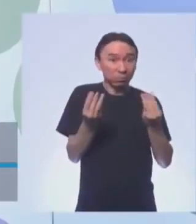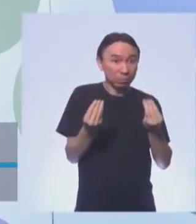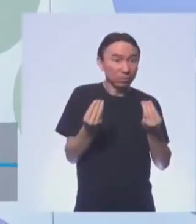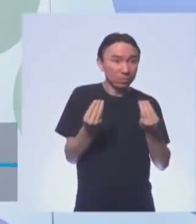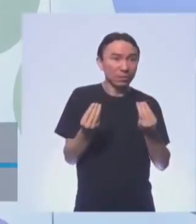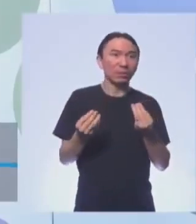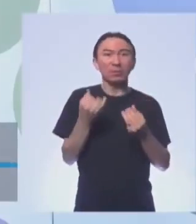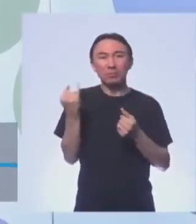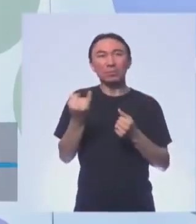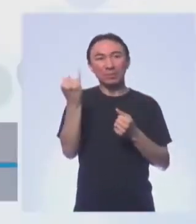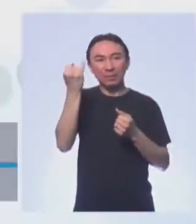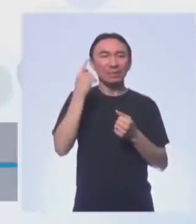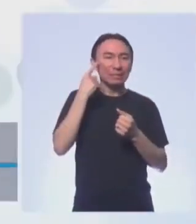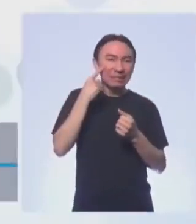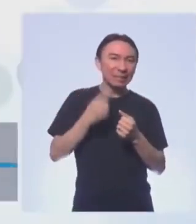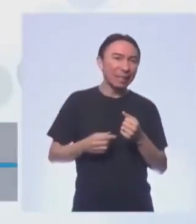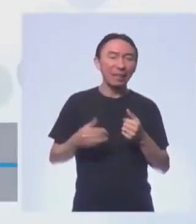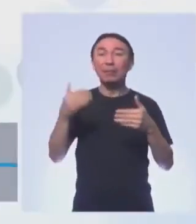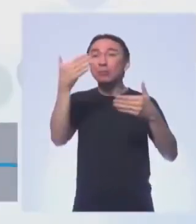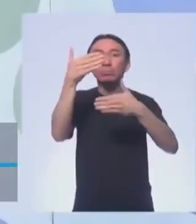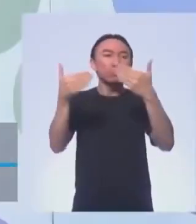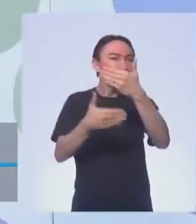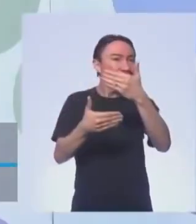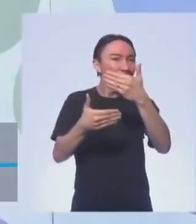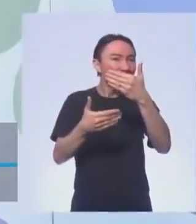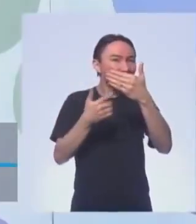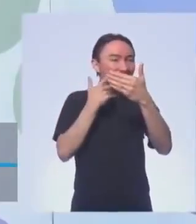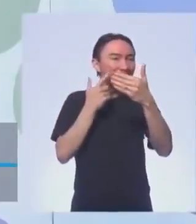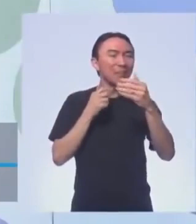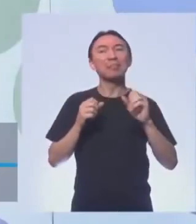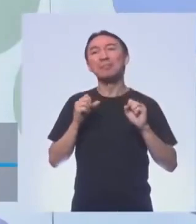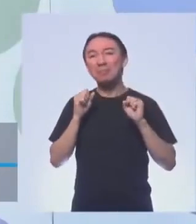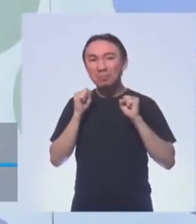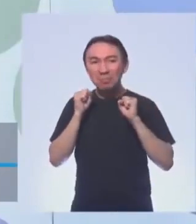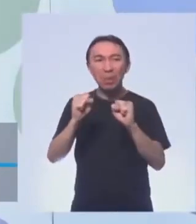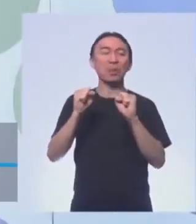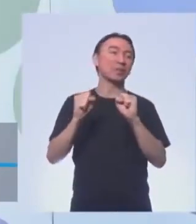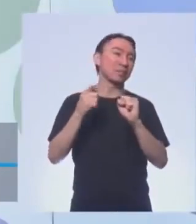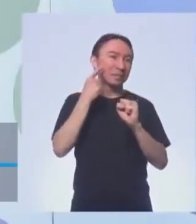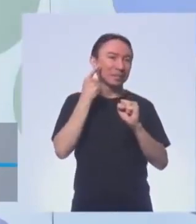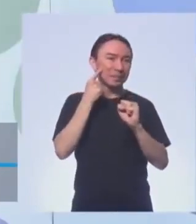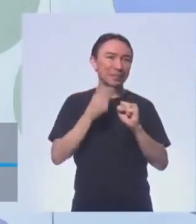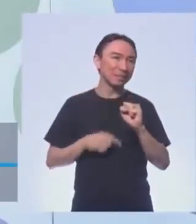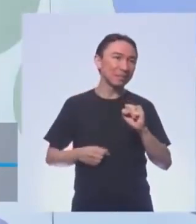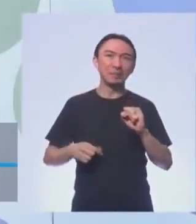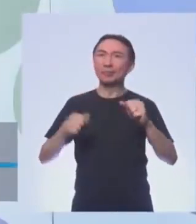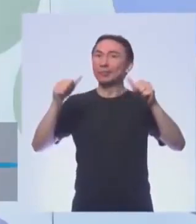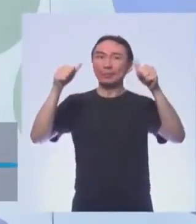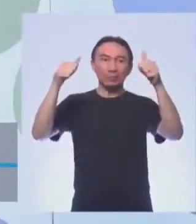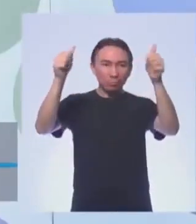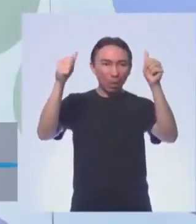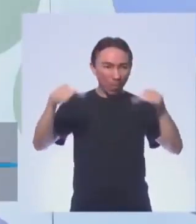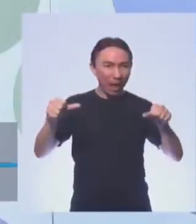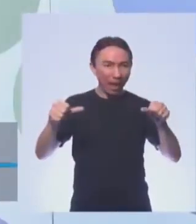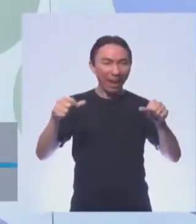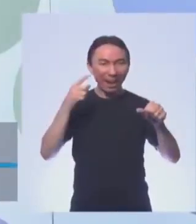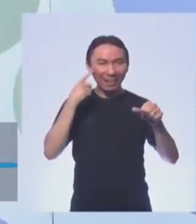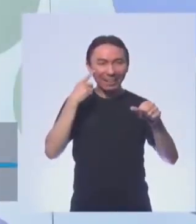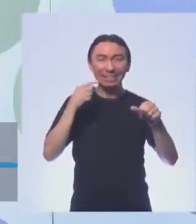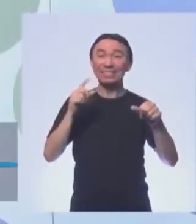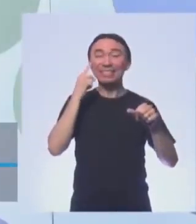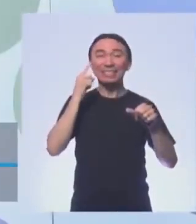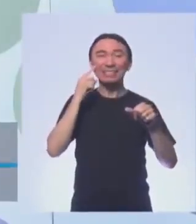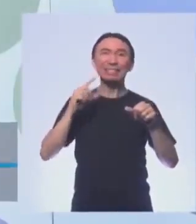use o infográfico. O infográfico. Porque você tem a oportunidade de colocar no mesmo cartaz, no mesmo forma de